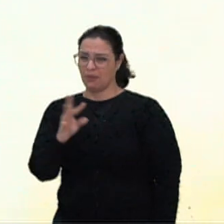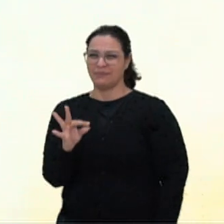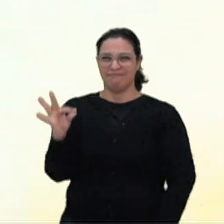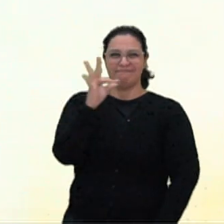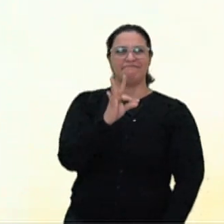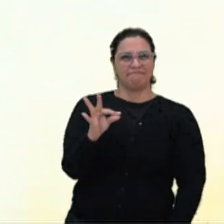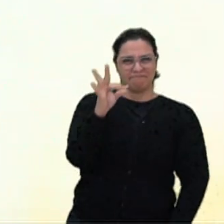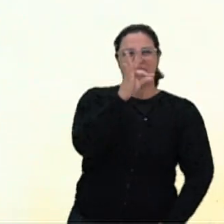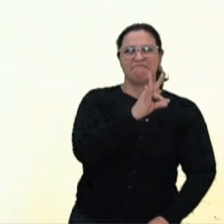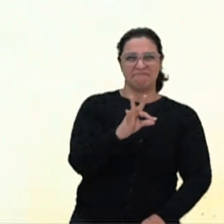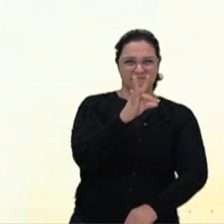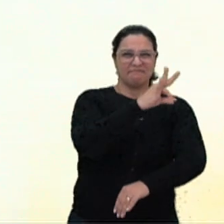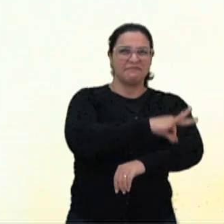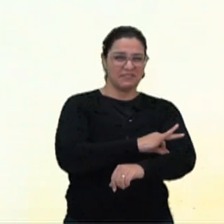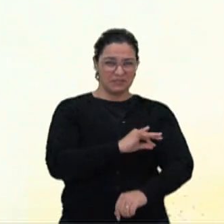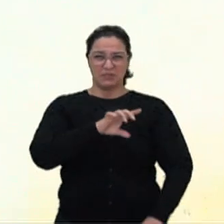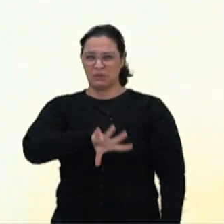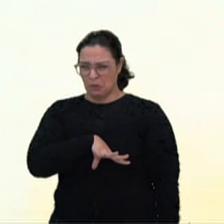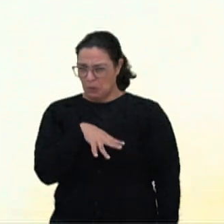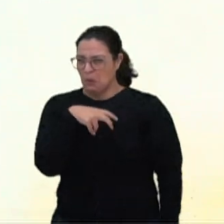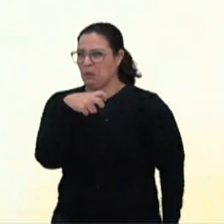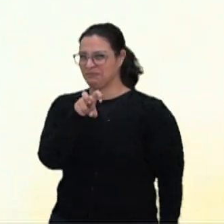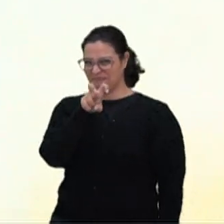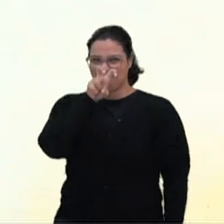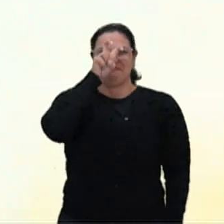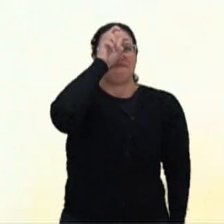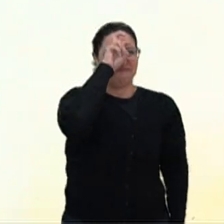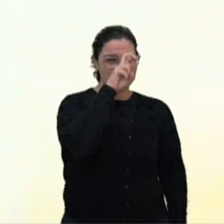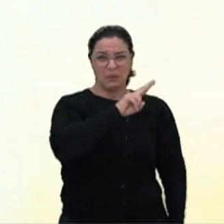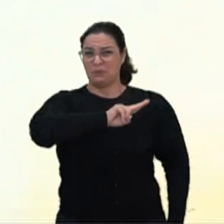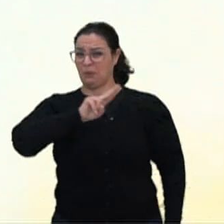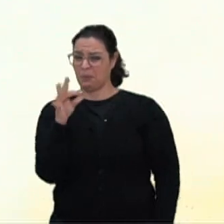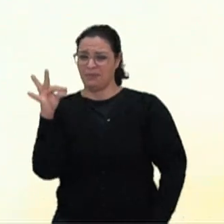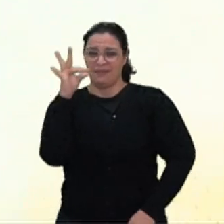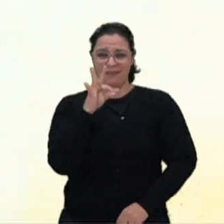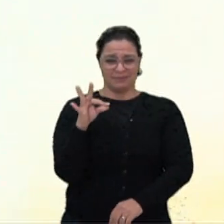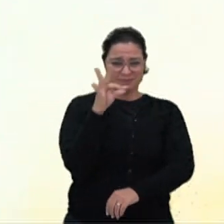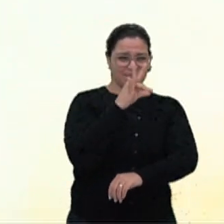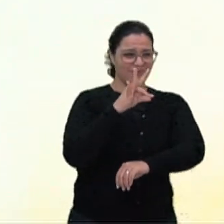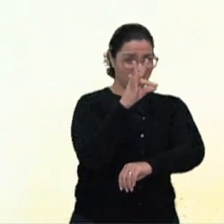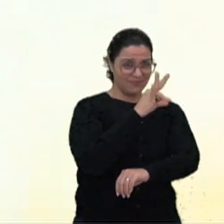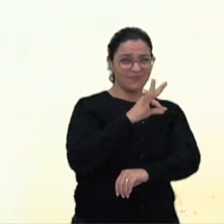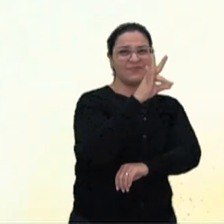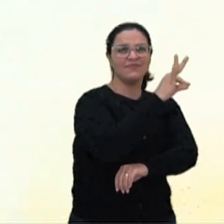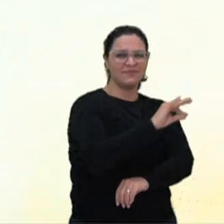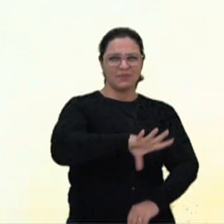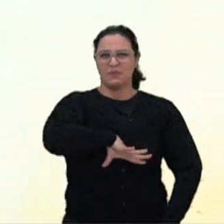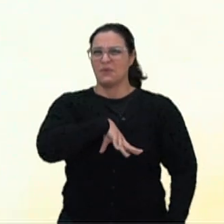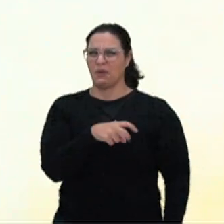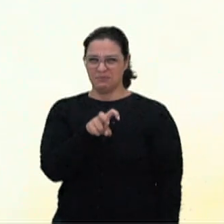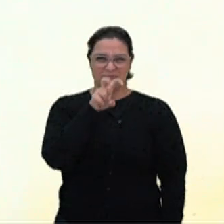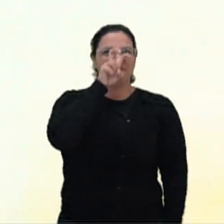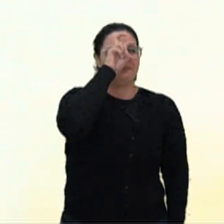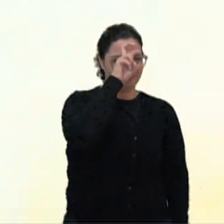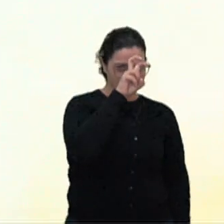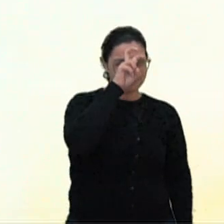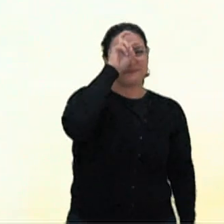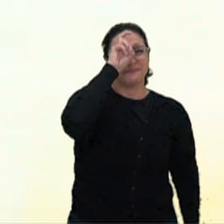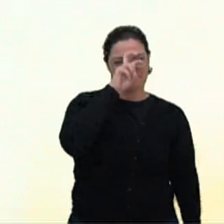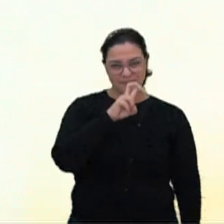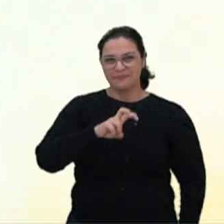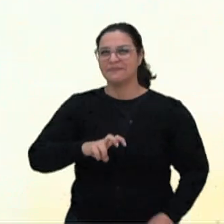é mosquito, o odioso do Egito. O meu nome é mosquito, o odioso